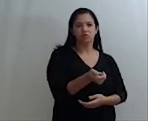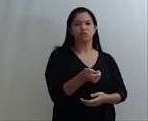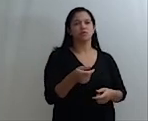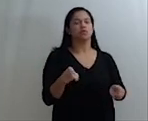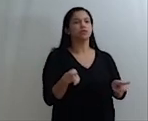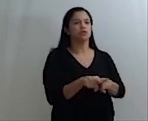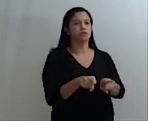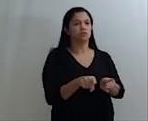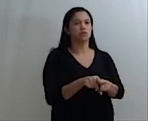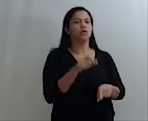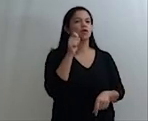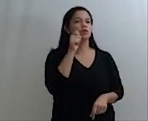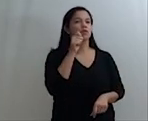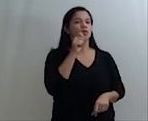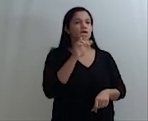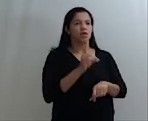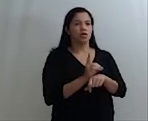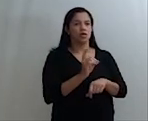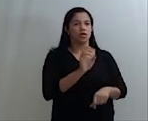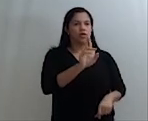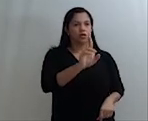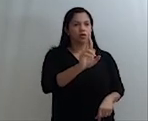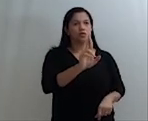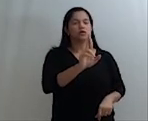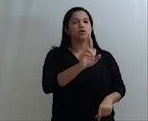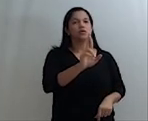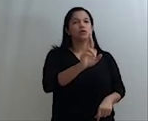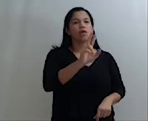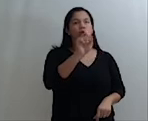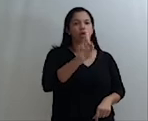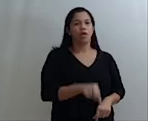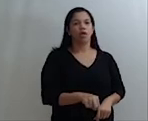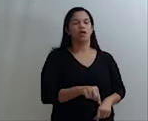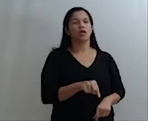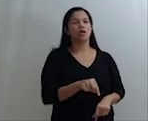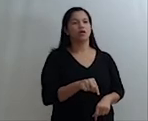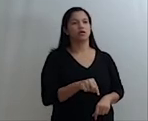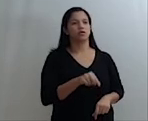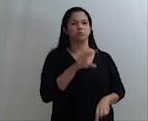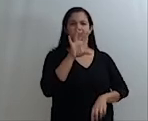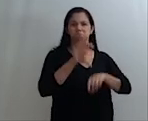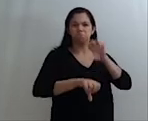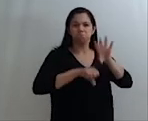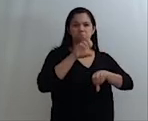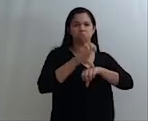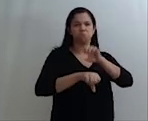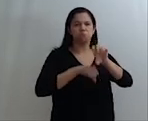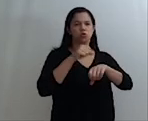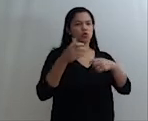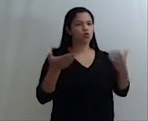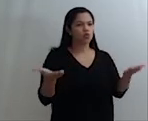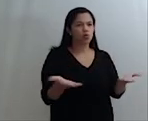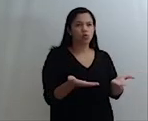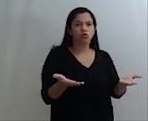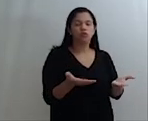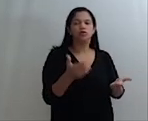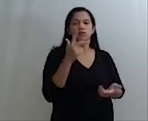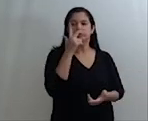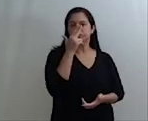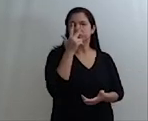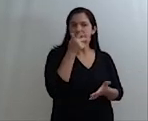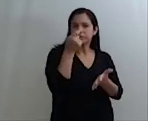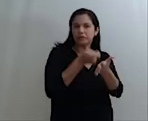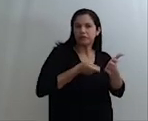essa essa essa busca hoje gente pode pode dizer Insana né pela pela pela